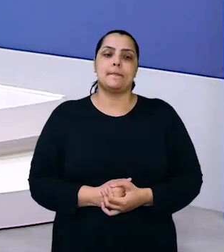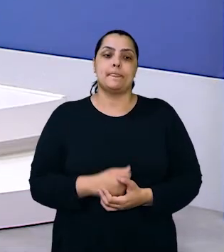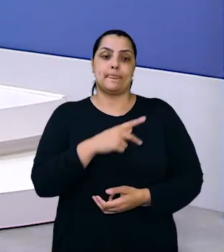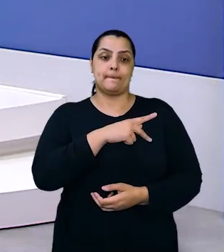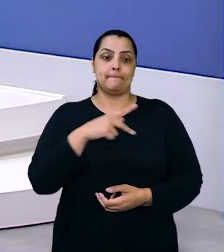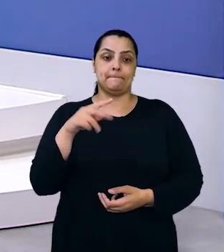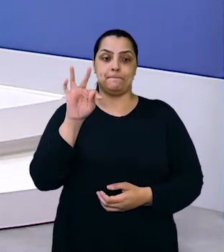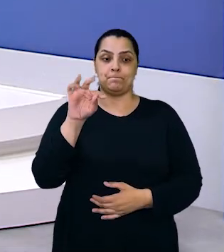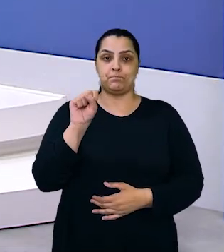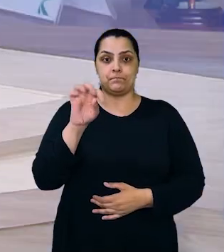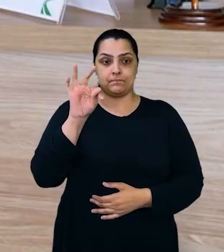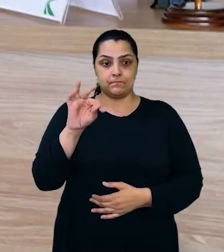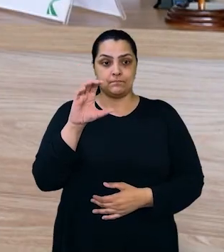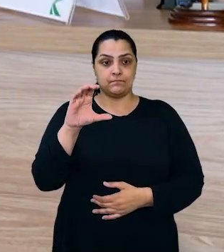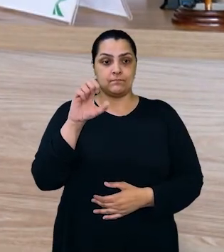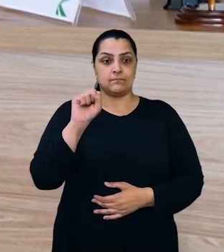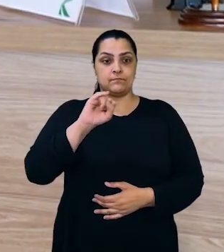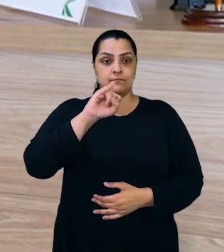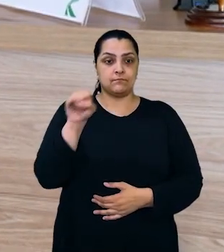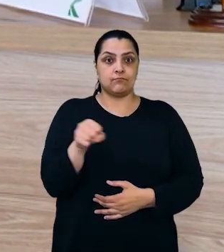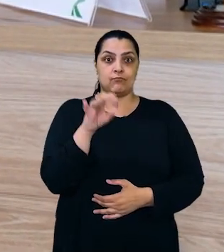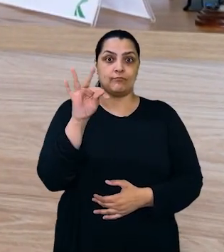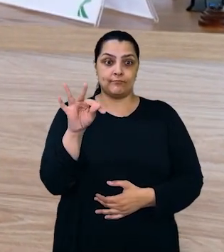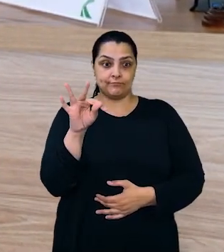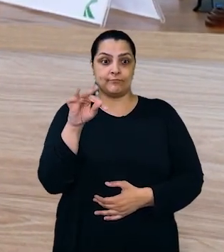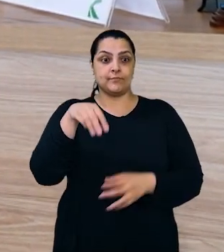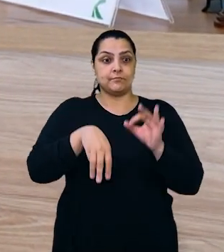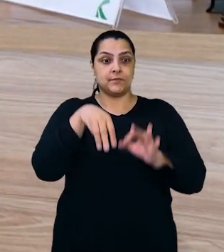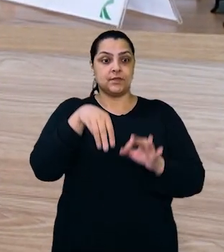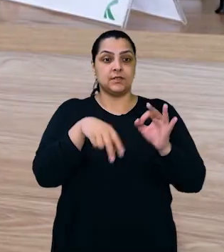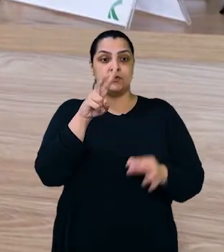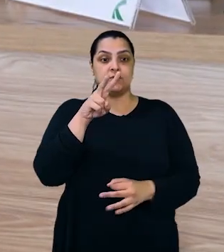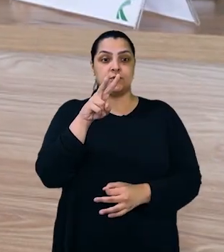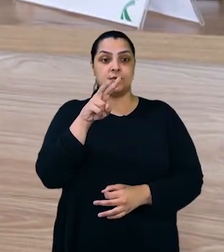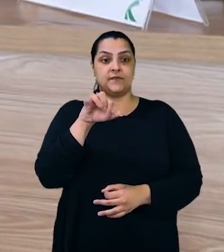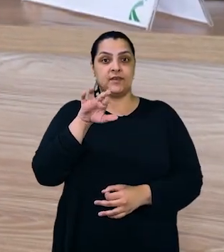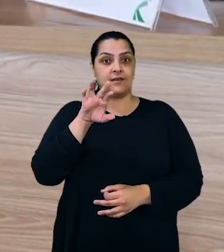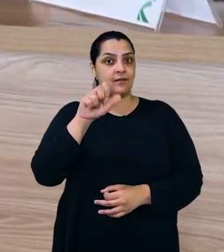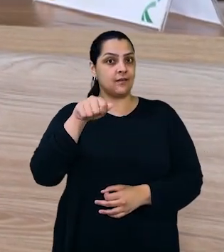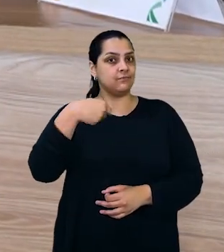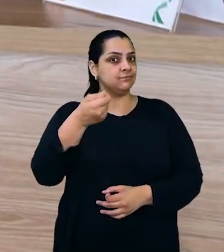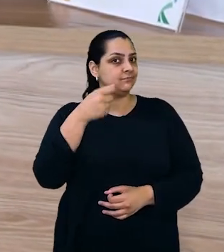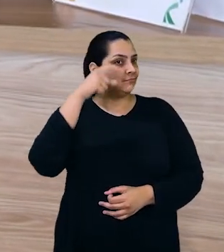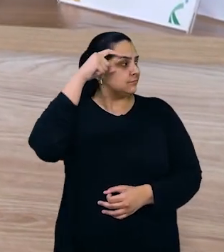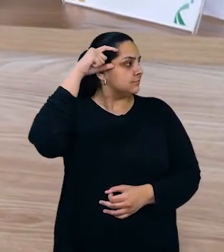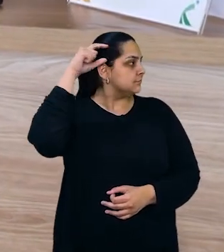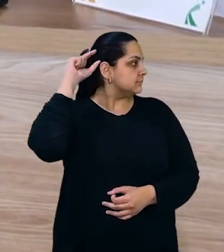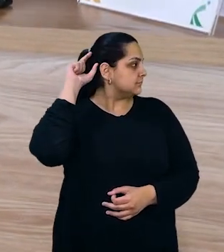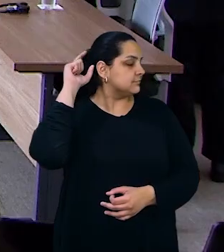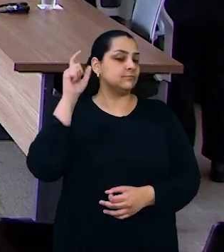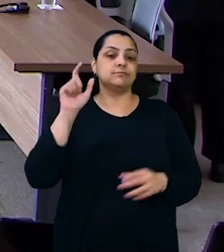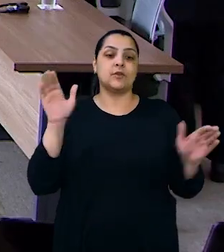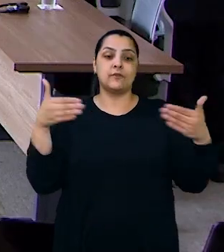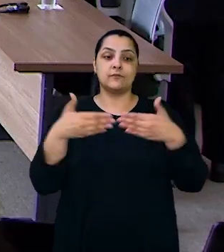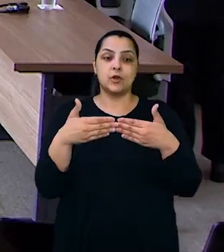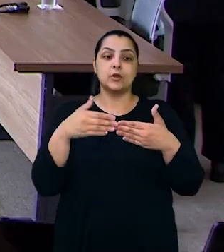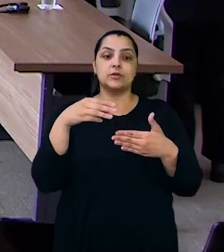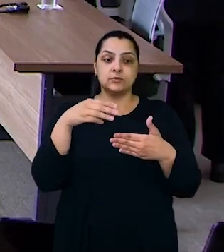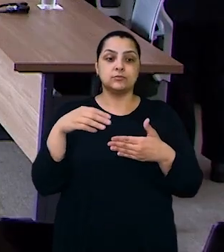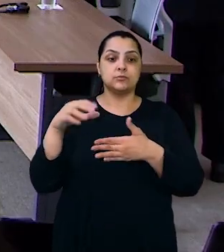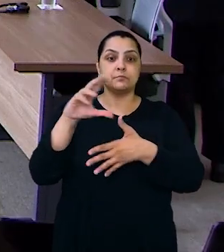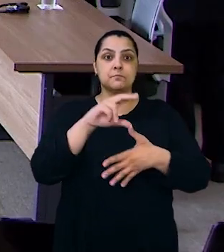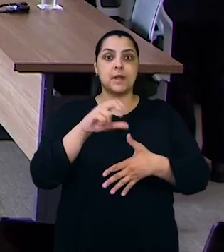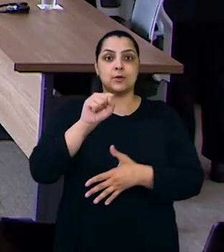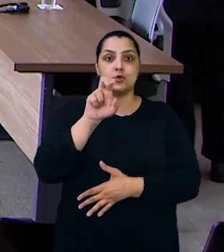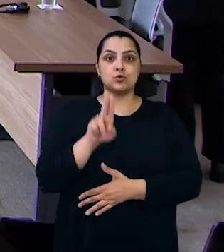presidente do TST e do Conselho Superior da Justiça do Trabalho, o ministro Vieira de Mello Filho, participou do Fórum de Cortes Supremas do Mercosul.